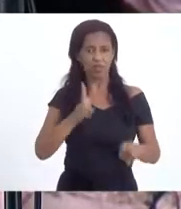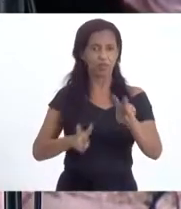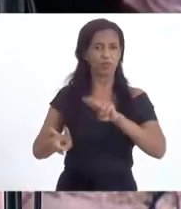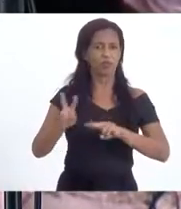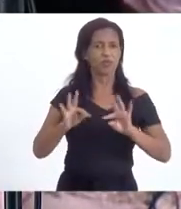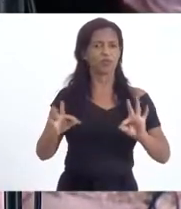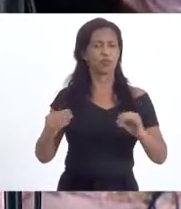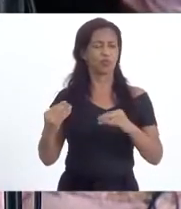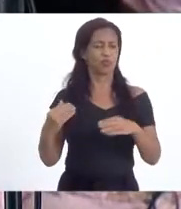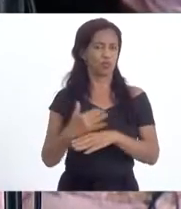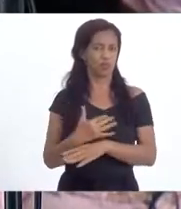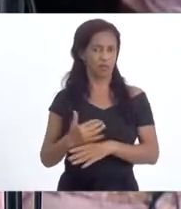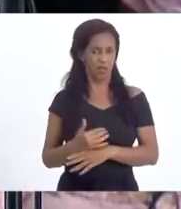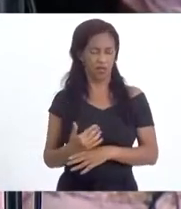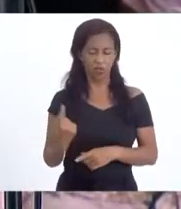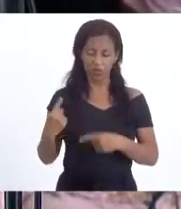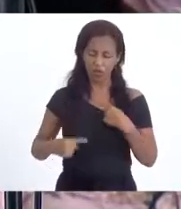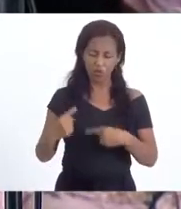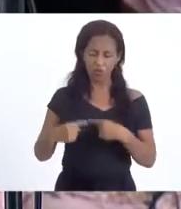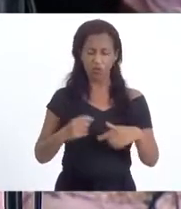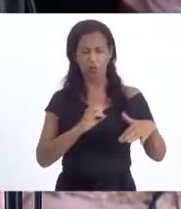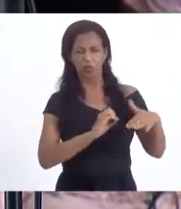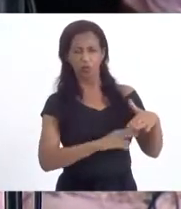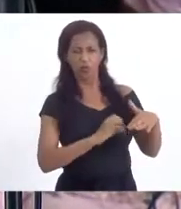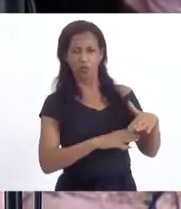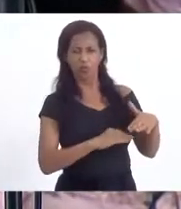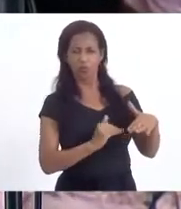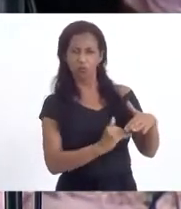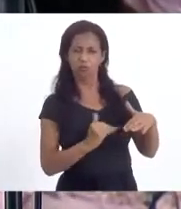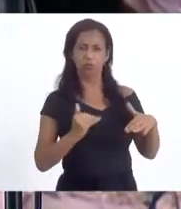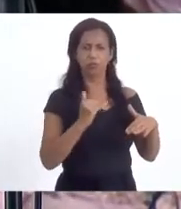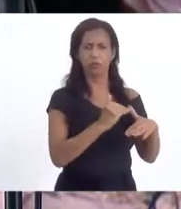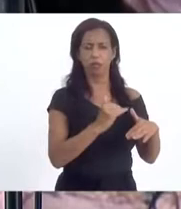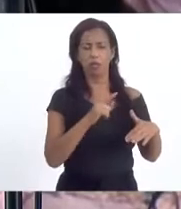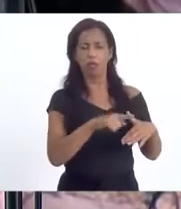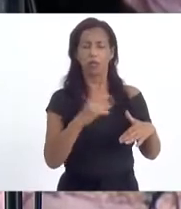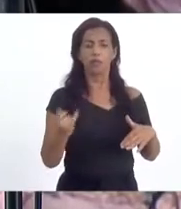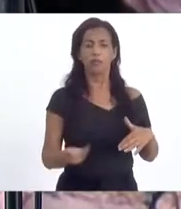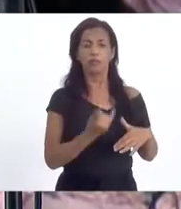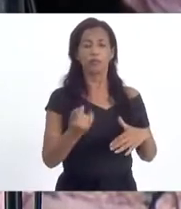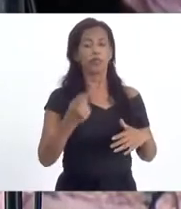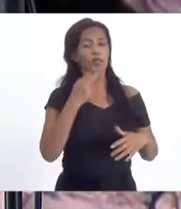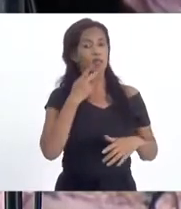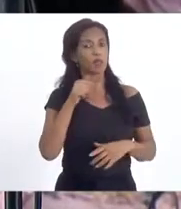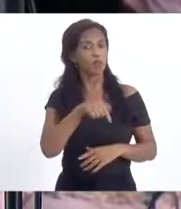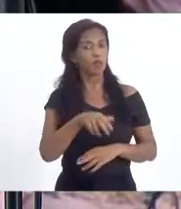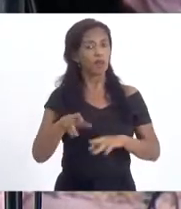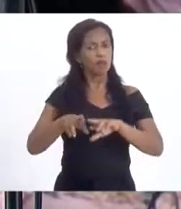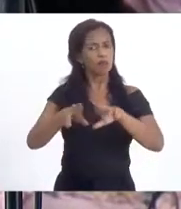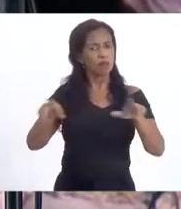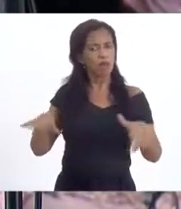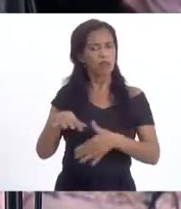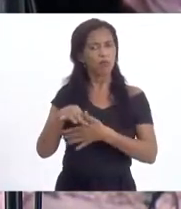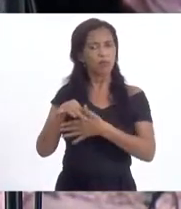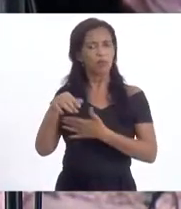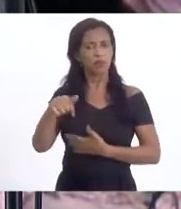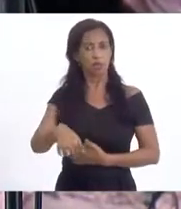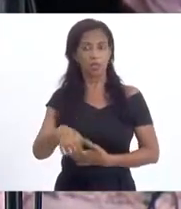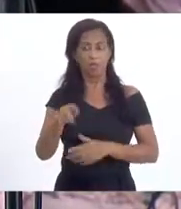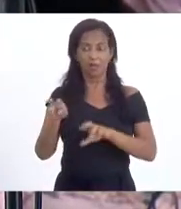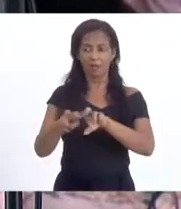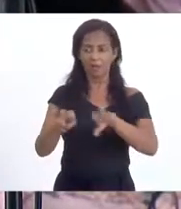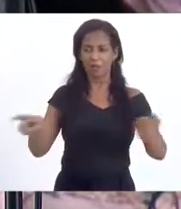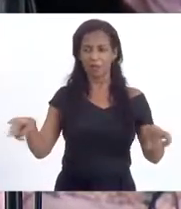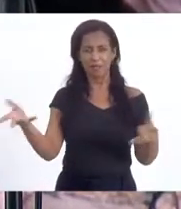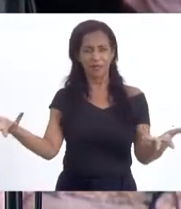a cidade. Então, discutir fundo soberano é fundamental. E também dizer que aqui várias autoridades, né, e essa mesa é